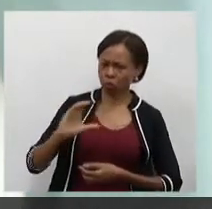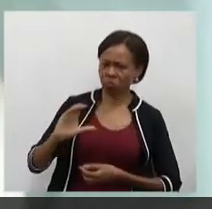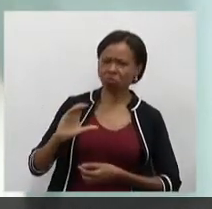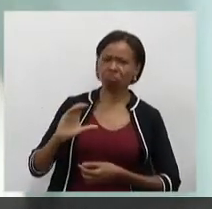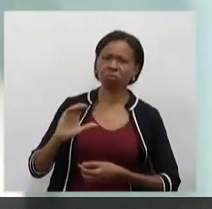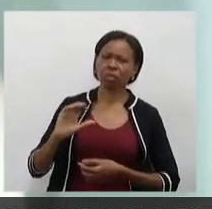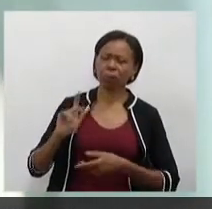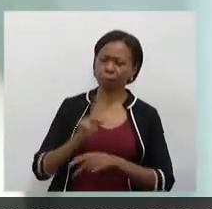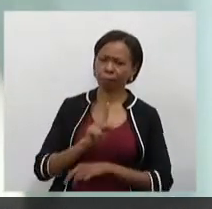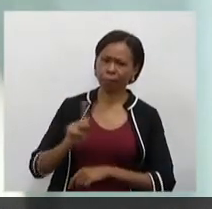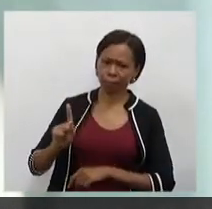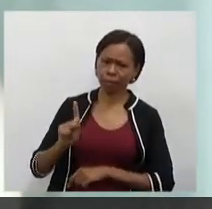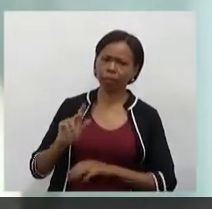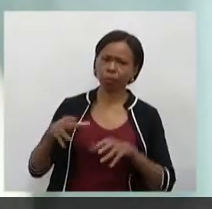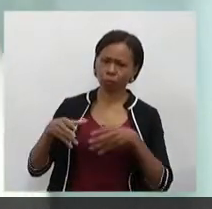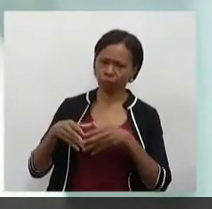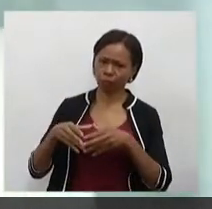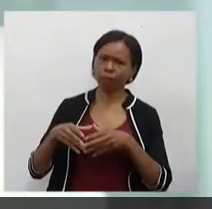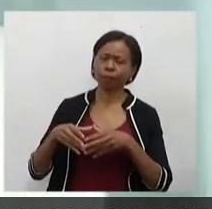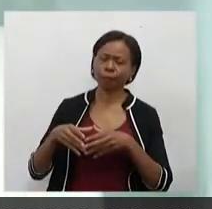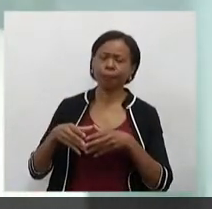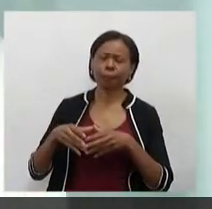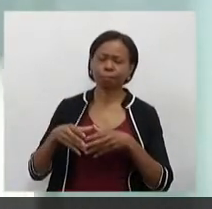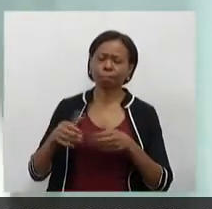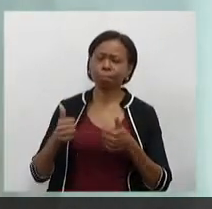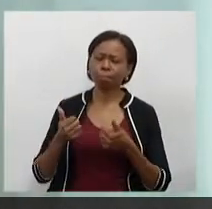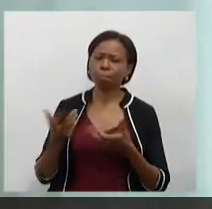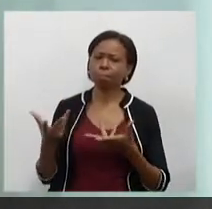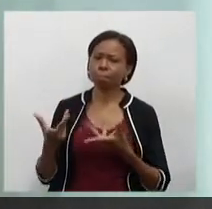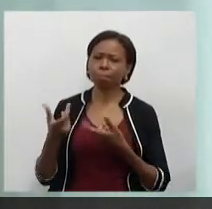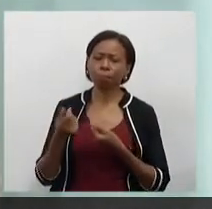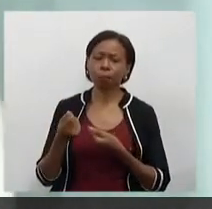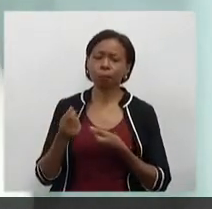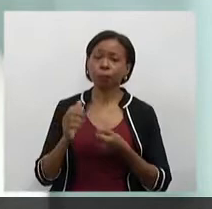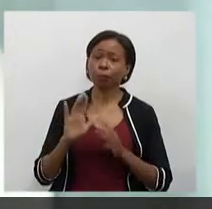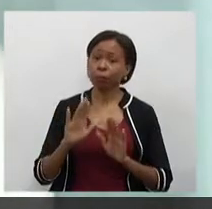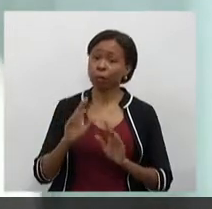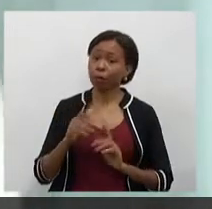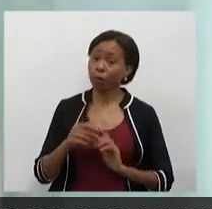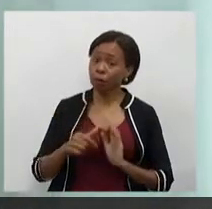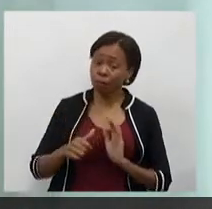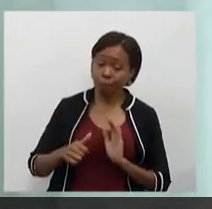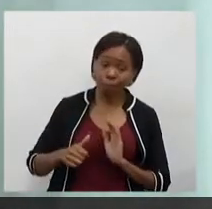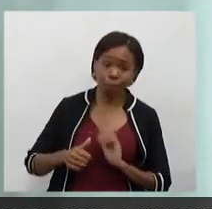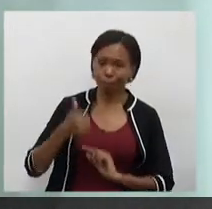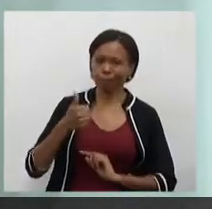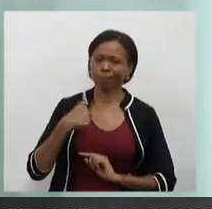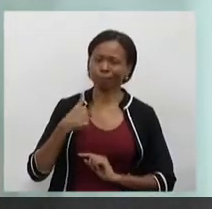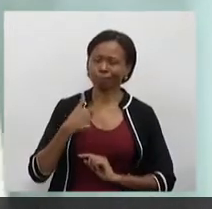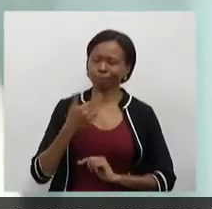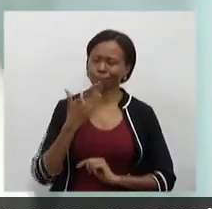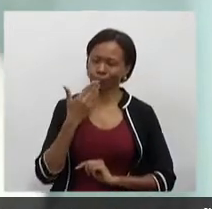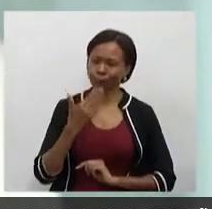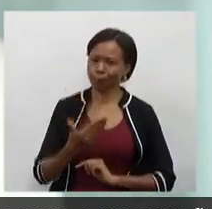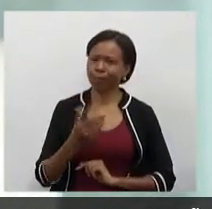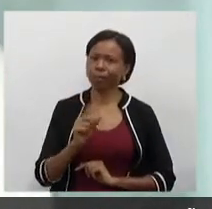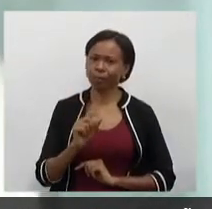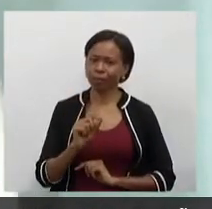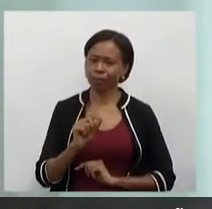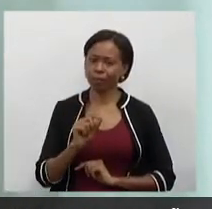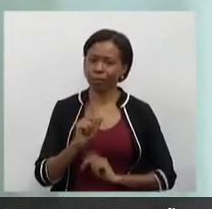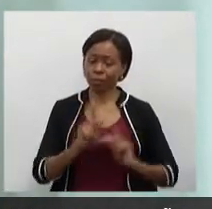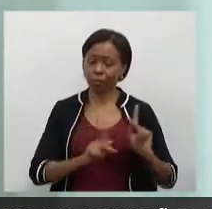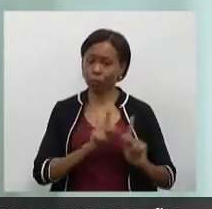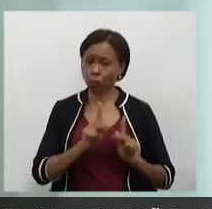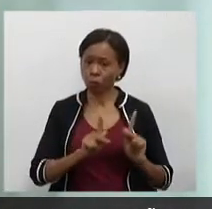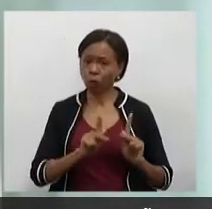precisa. E, de antemão, eu já deixo aqui uma solicitação para que as pessoas e seus